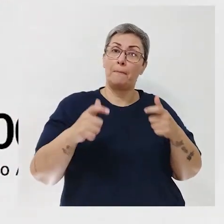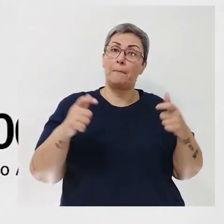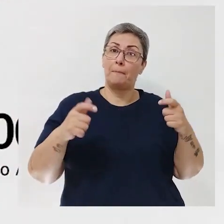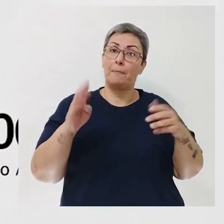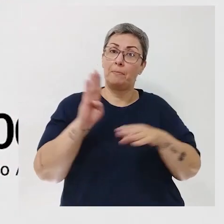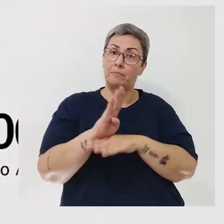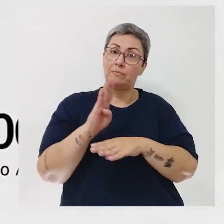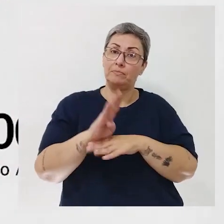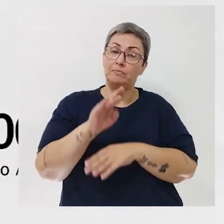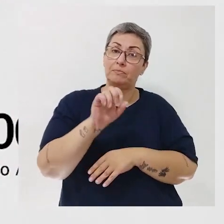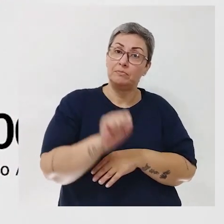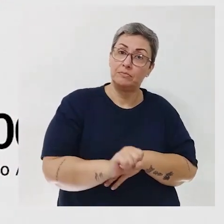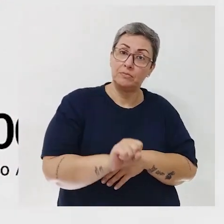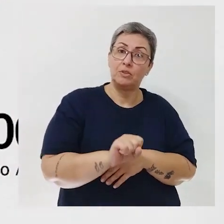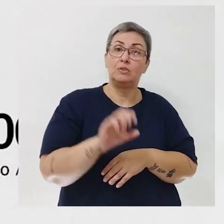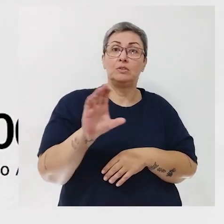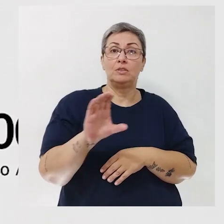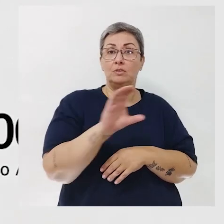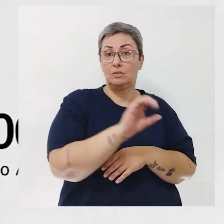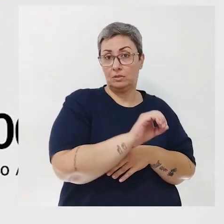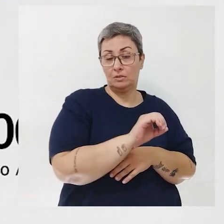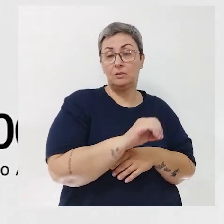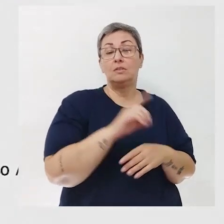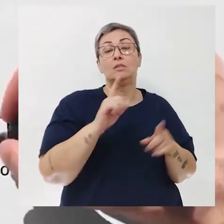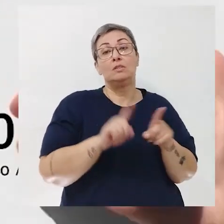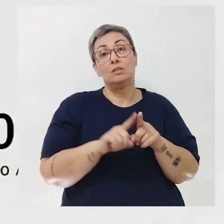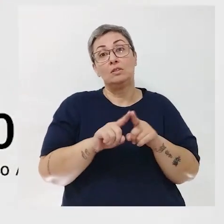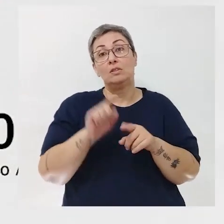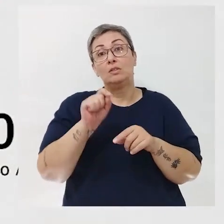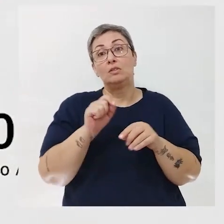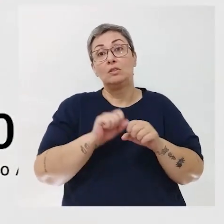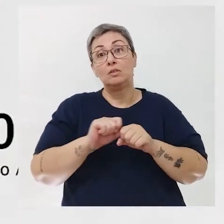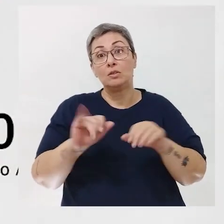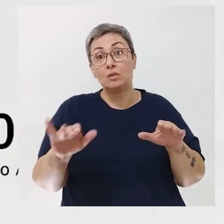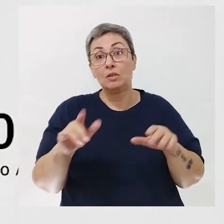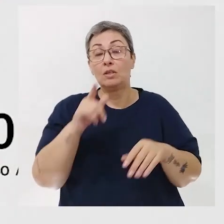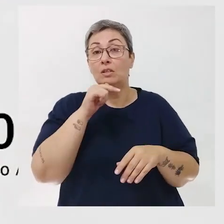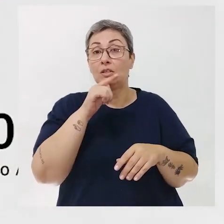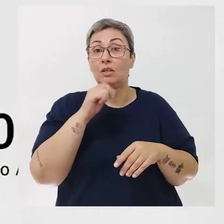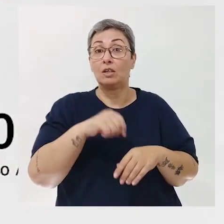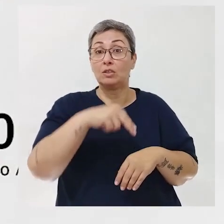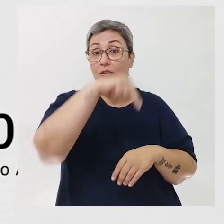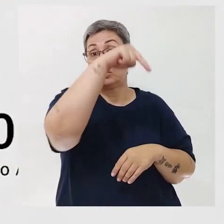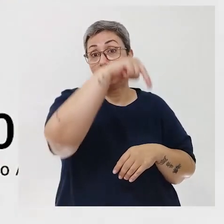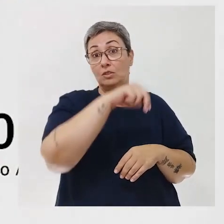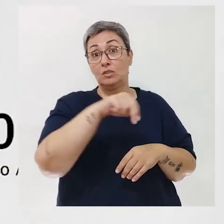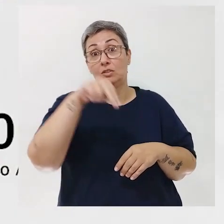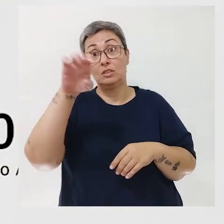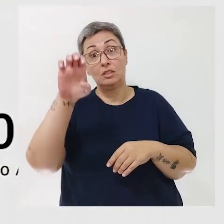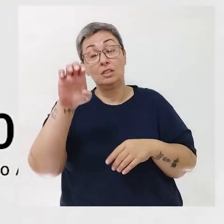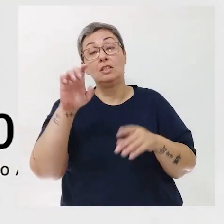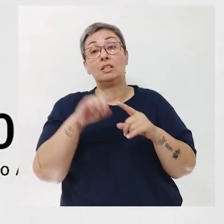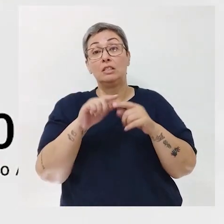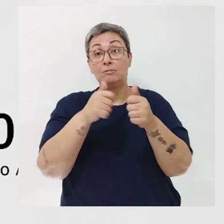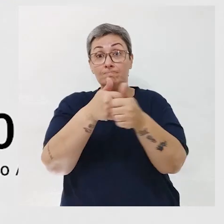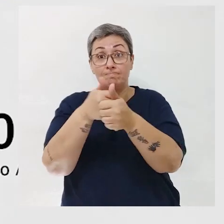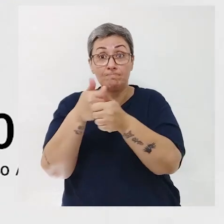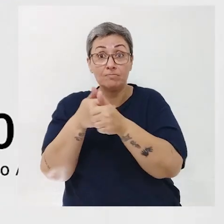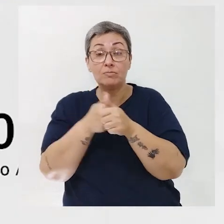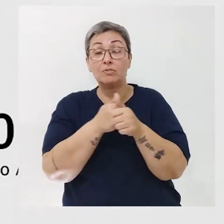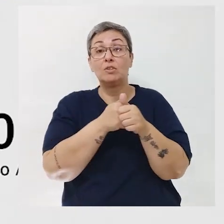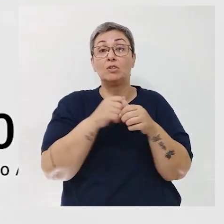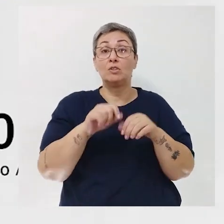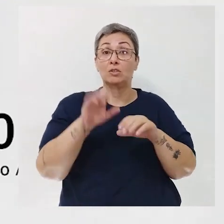expansão beneficiou o sul e o centro-oeste. O abastecimento no norte e no nordeste se aproximou ao de